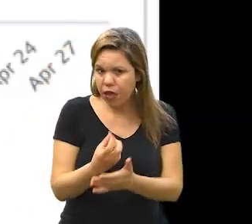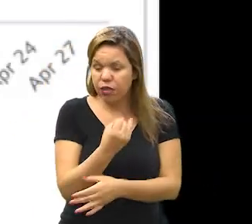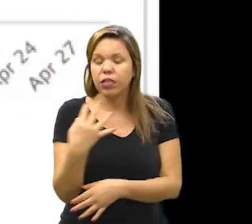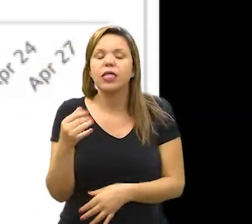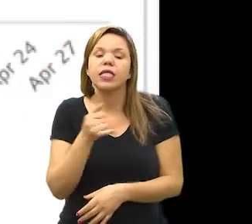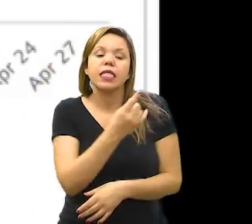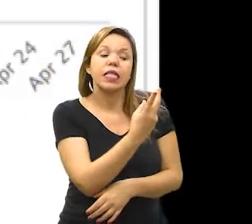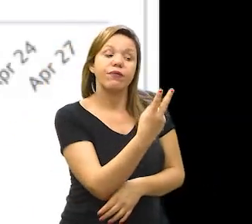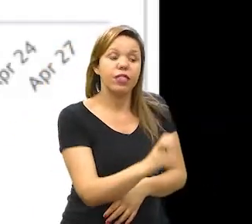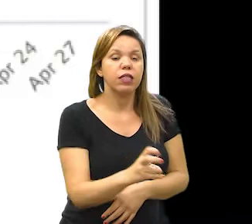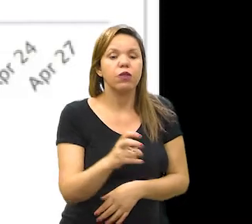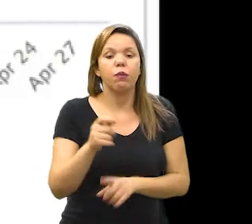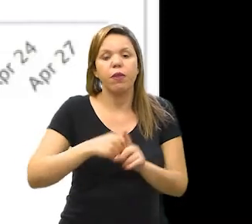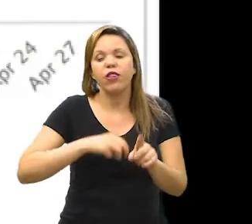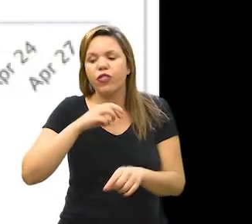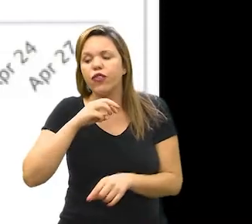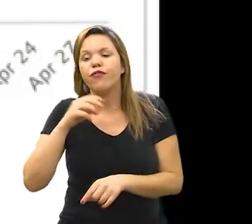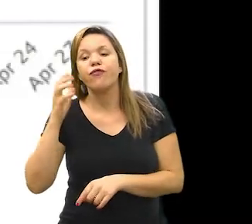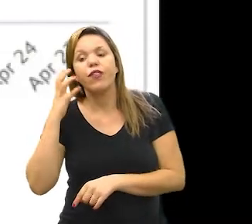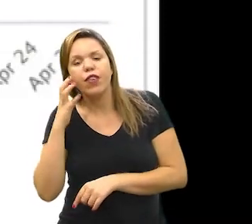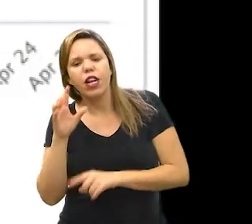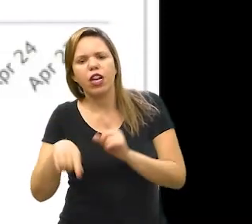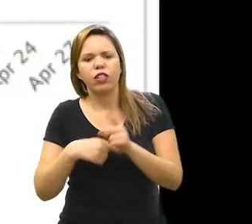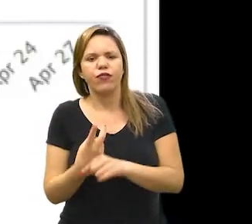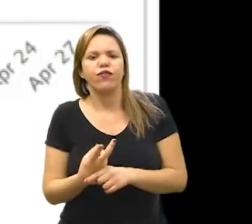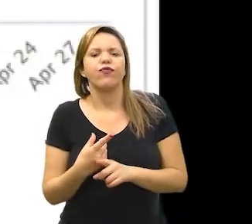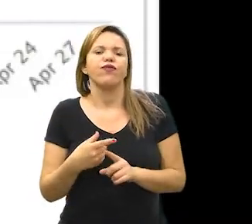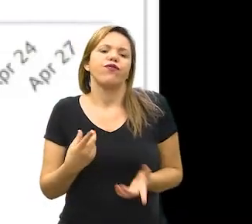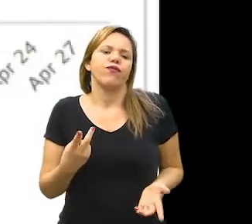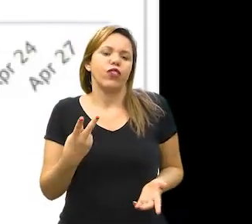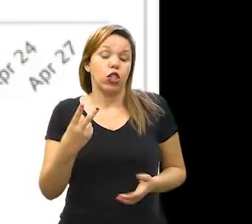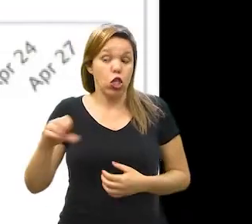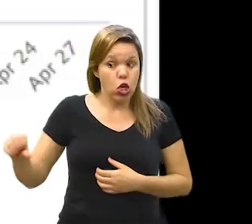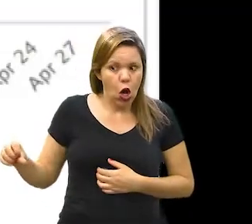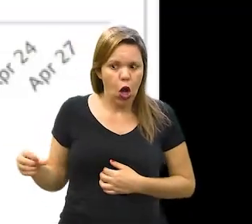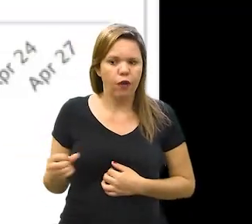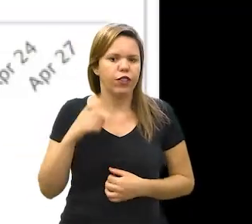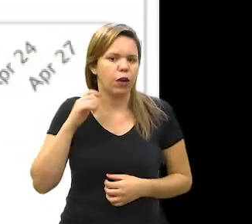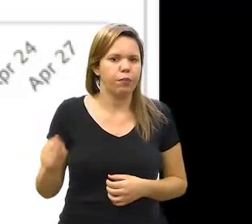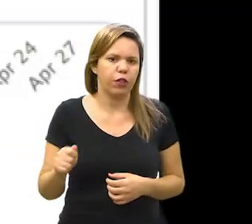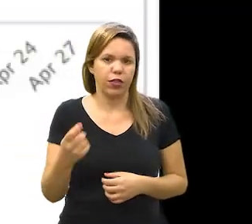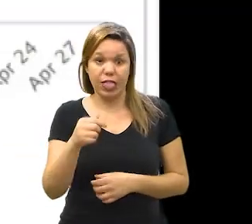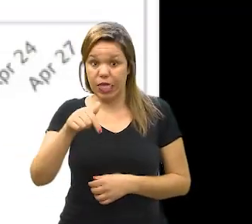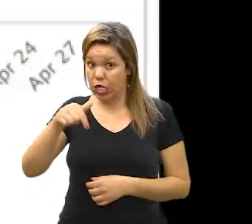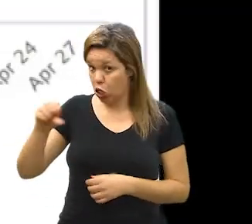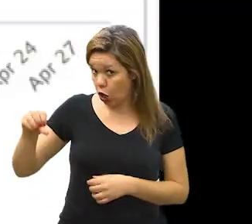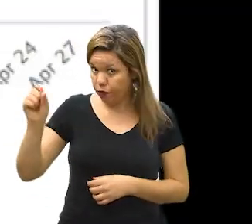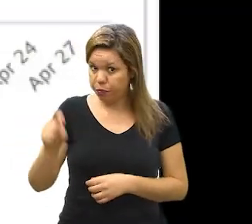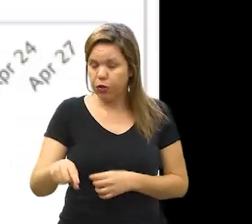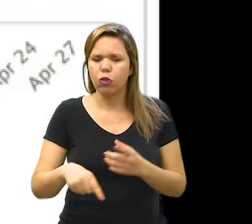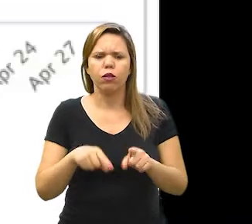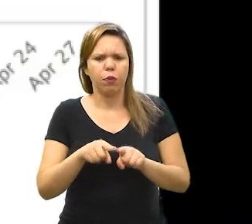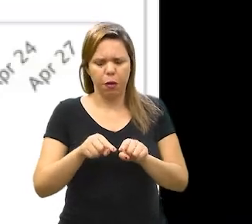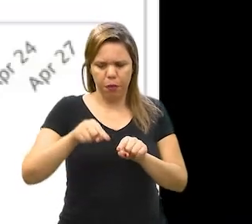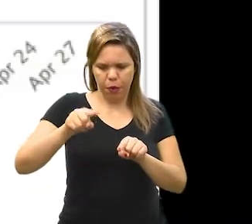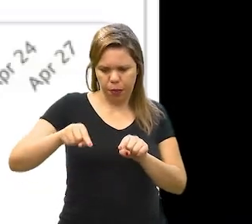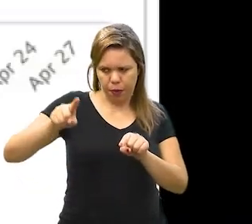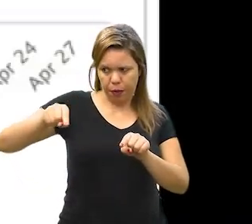25 de fevereiro foi o primeiro caso, até dia 29 de abril com 79 mil. Na escala logarítmica, a mesma